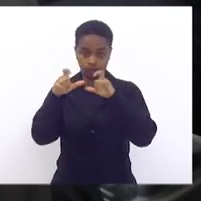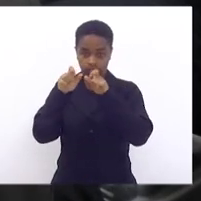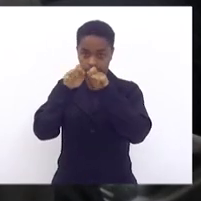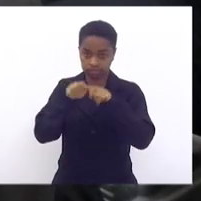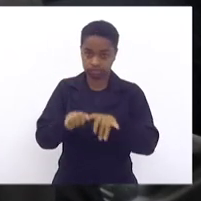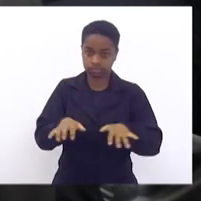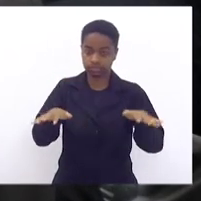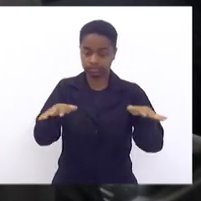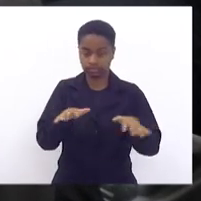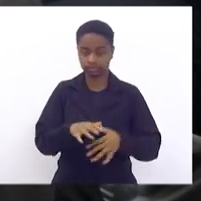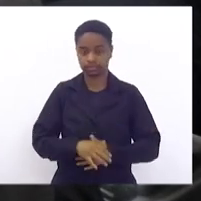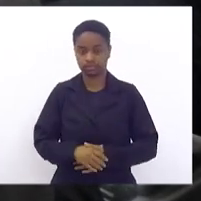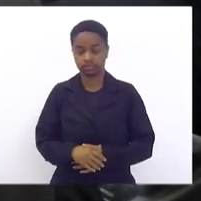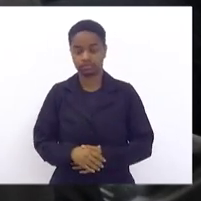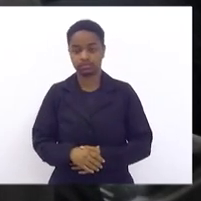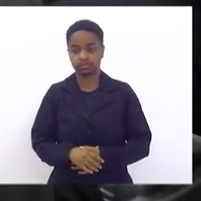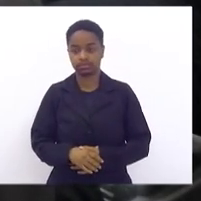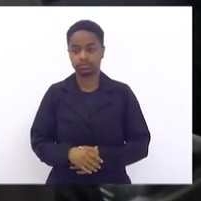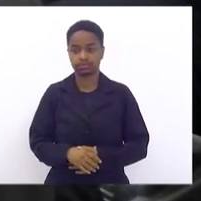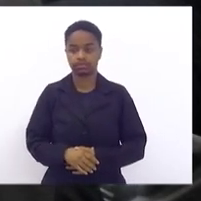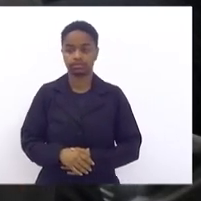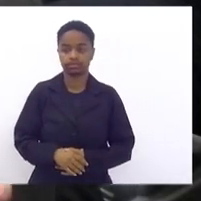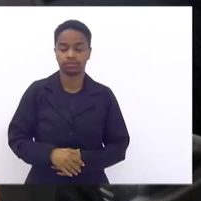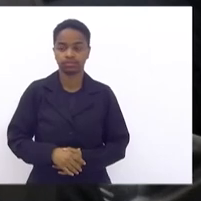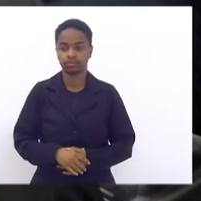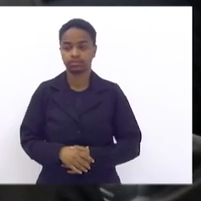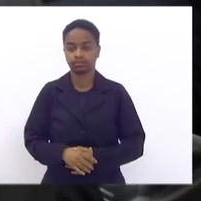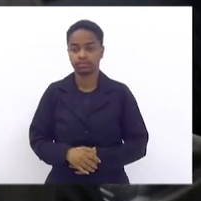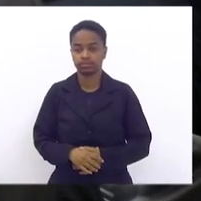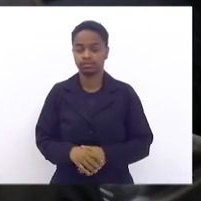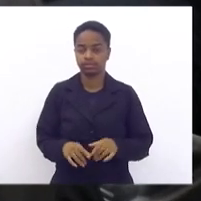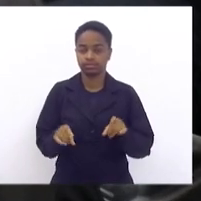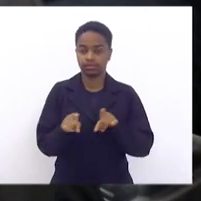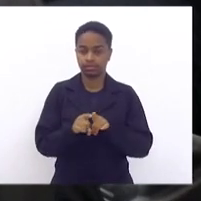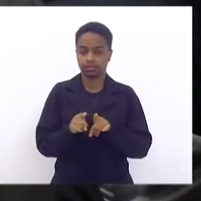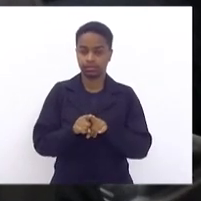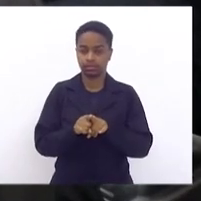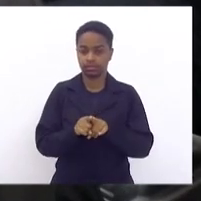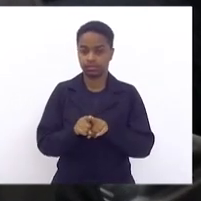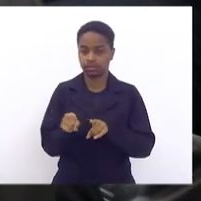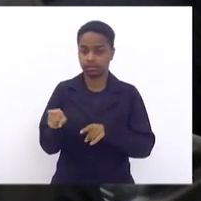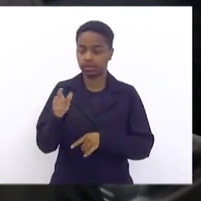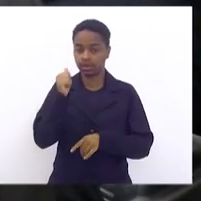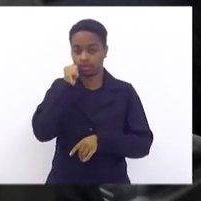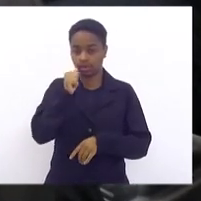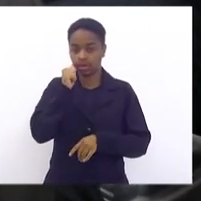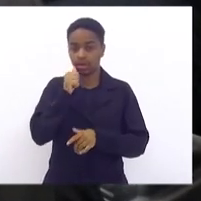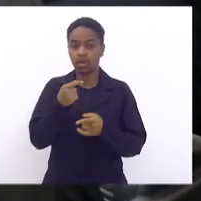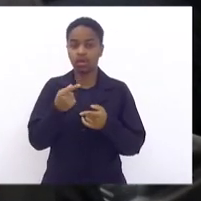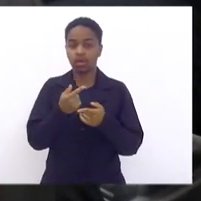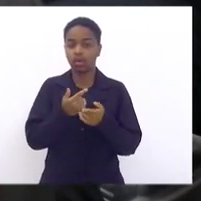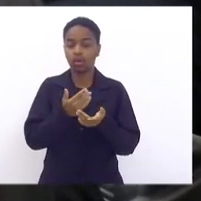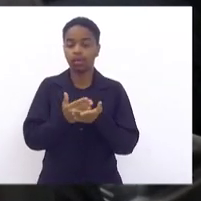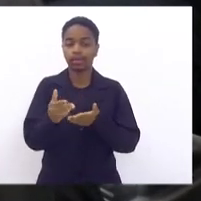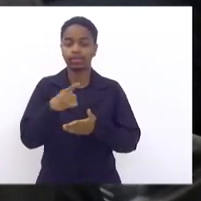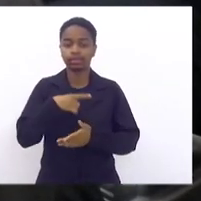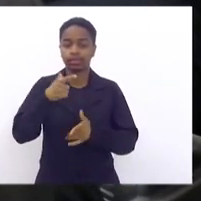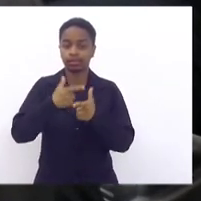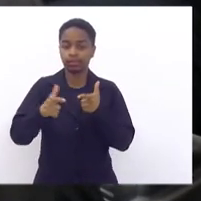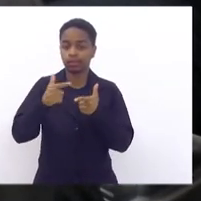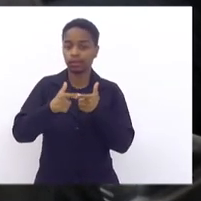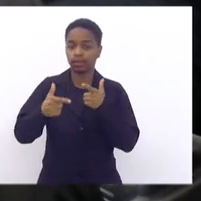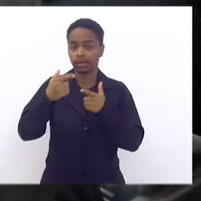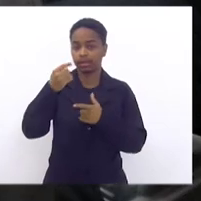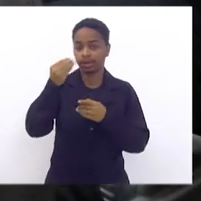já terem sido divulgadas ali, como ela também passa a ter sérios problemas de ordem psiquiátrica